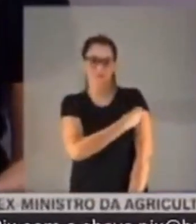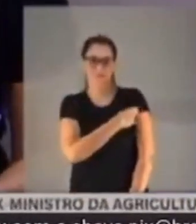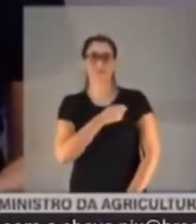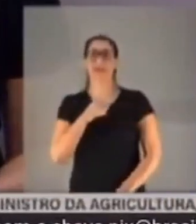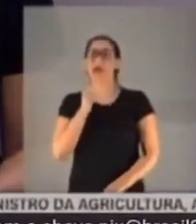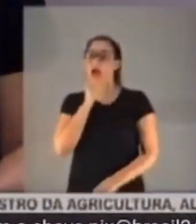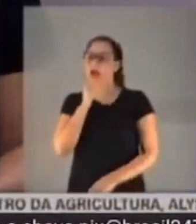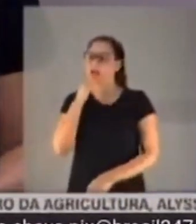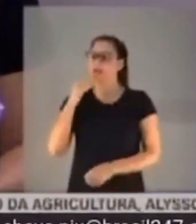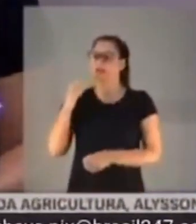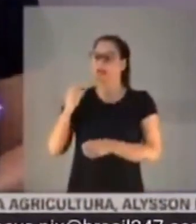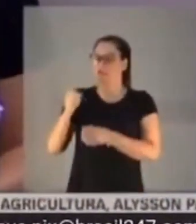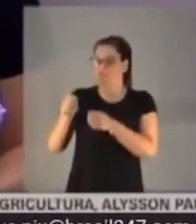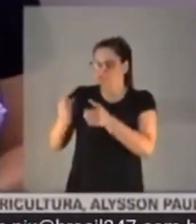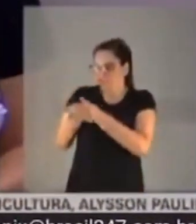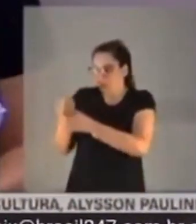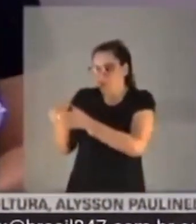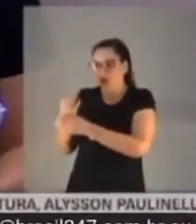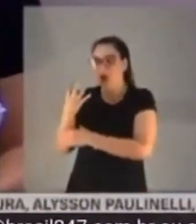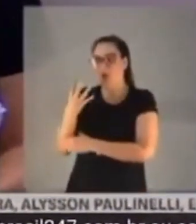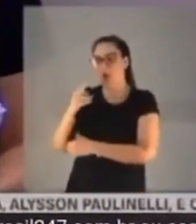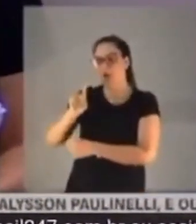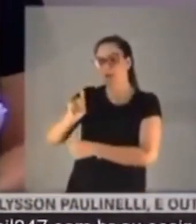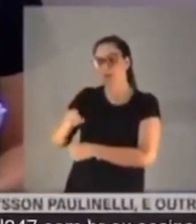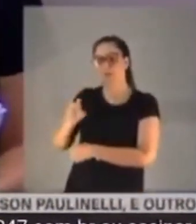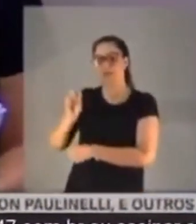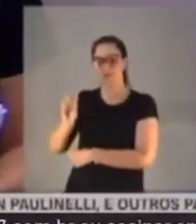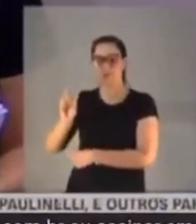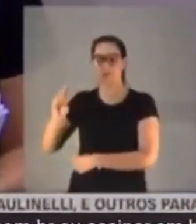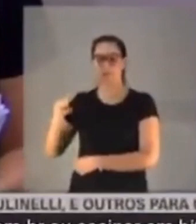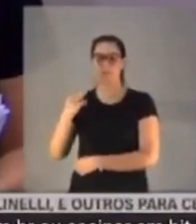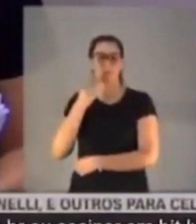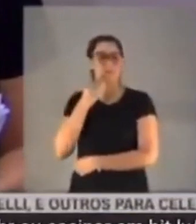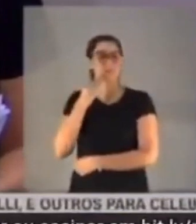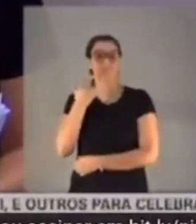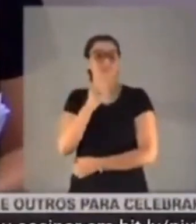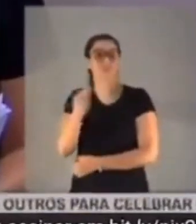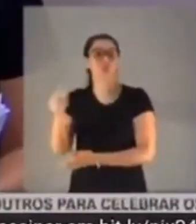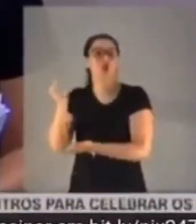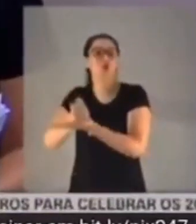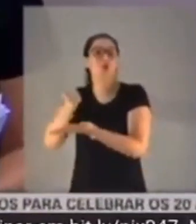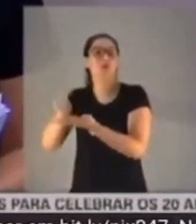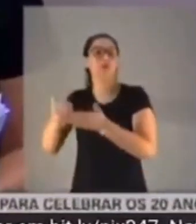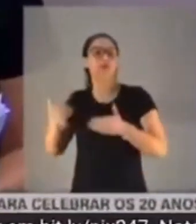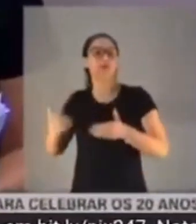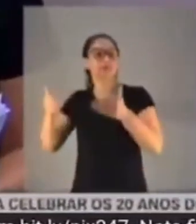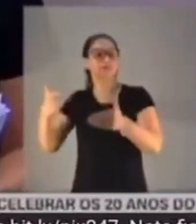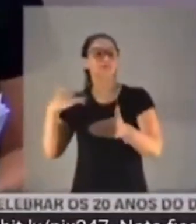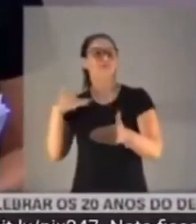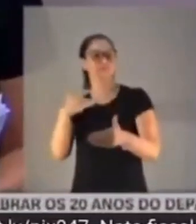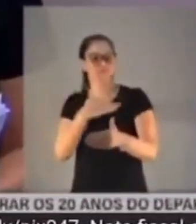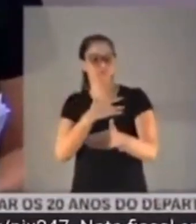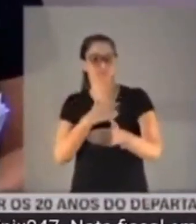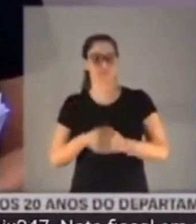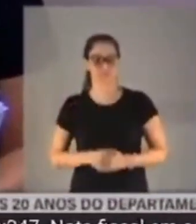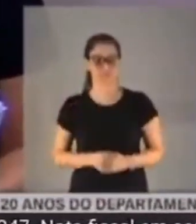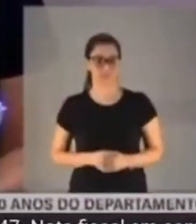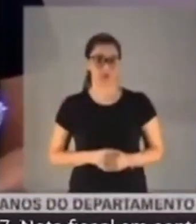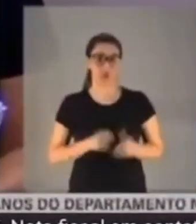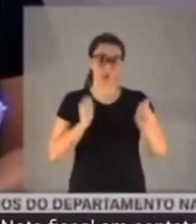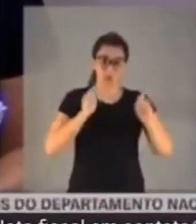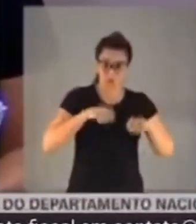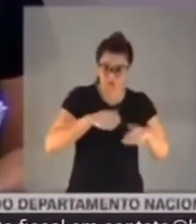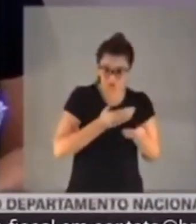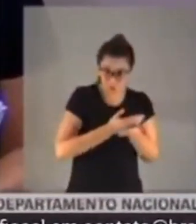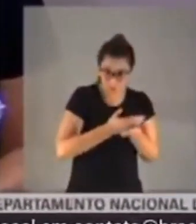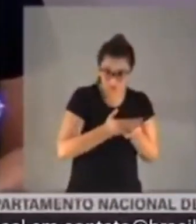mais 4 milhões em processamento. Sem contrato, com o Ministério. Poderíamos ter iniciado a vacinação